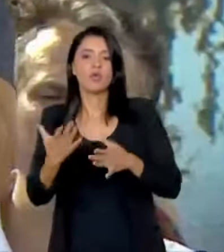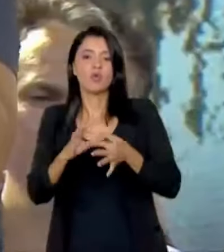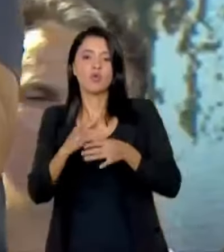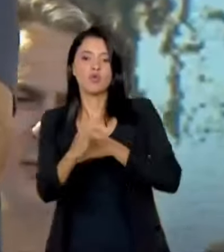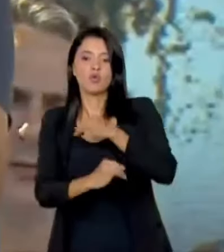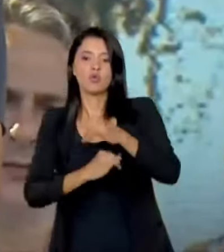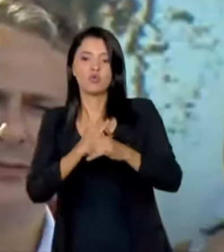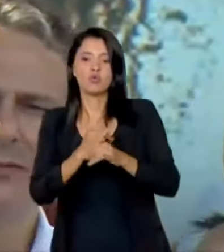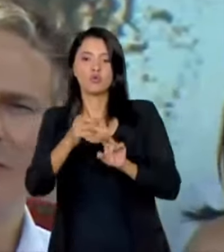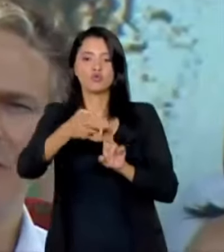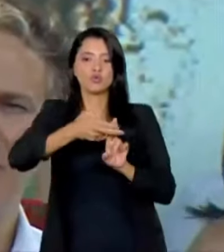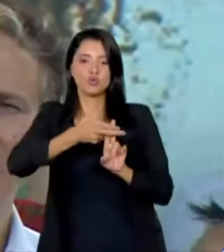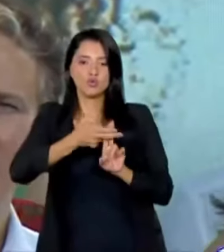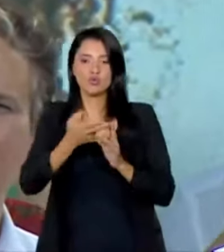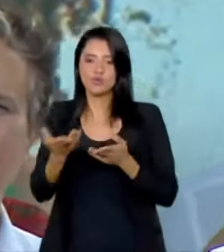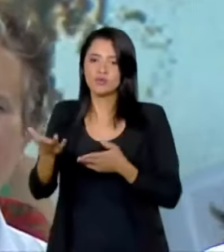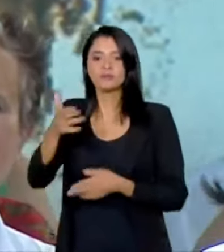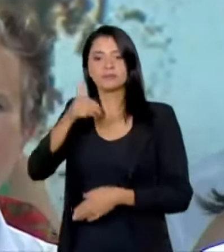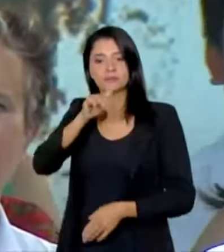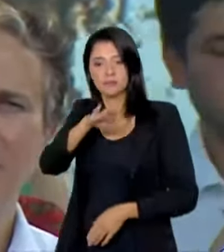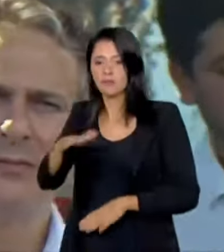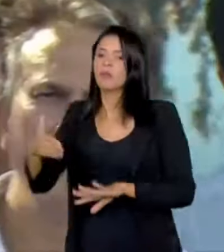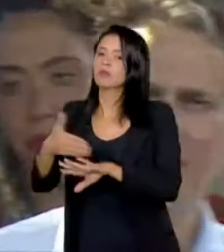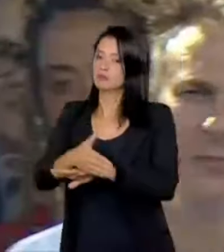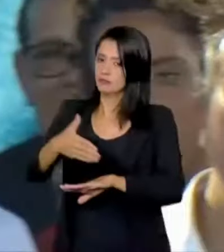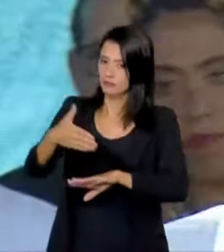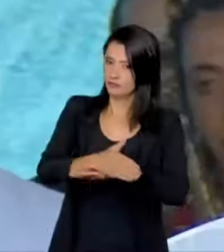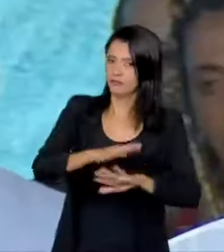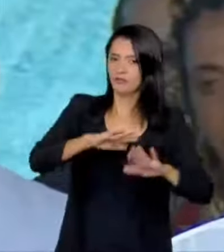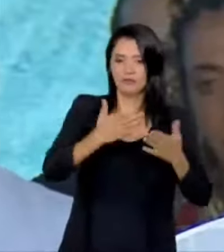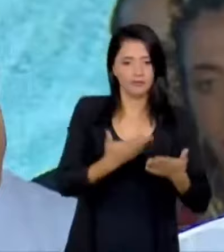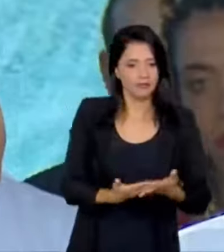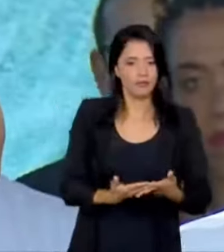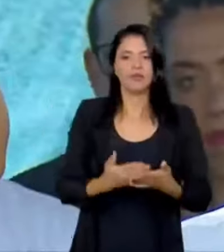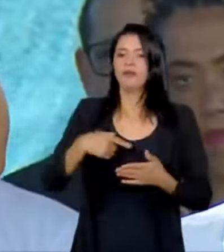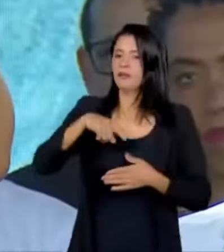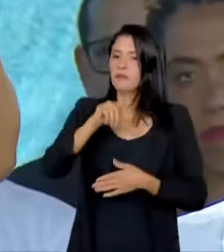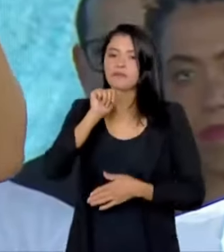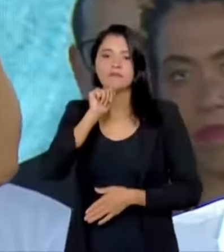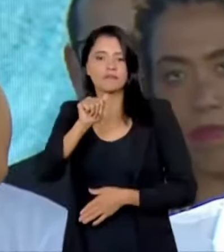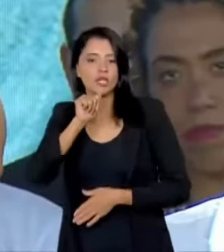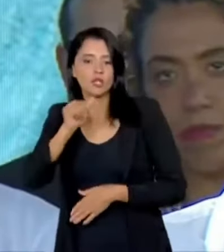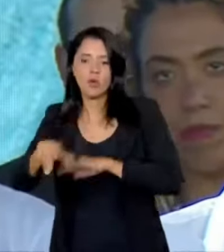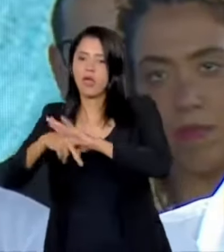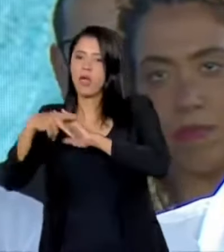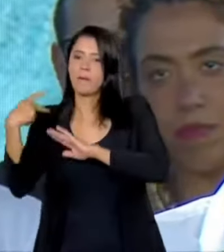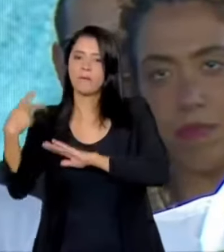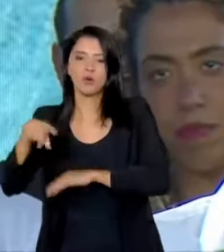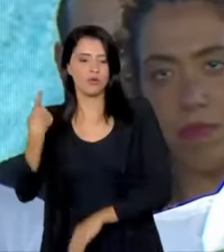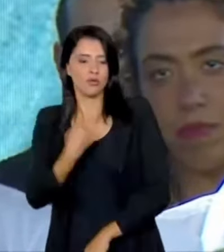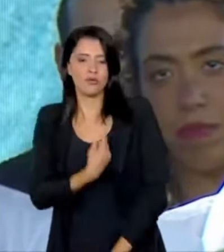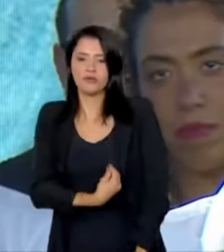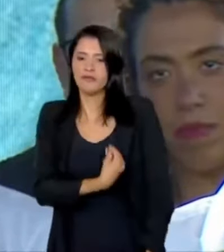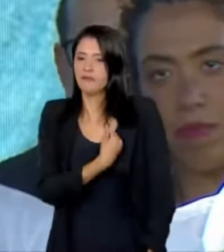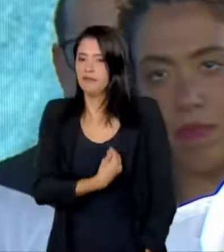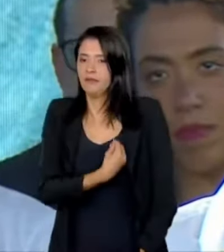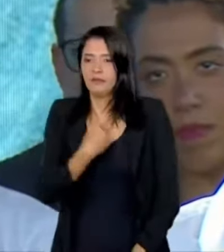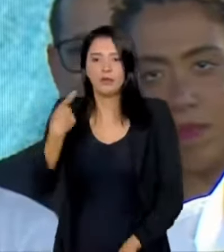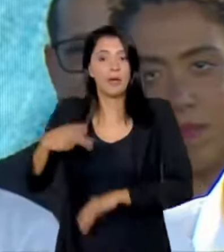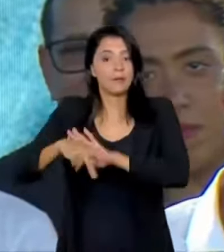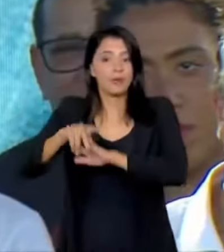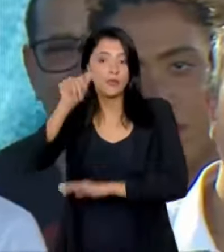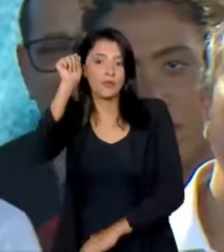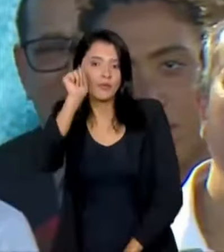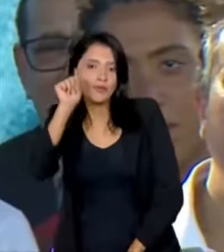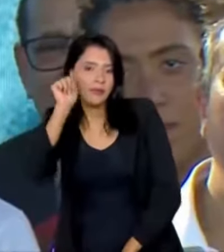aí, meninas, continue indo para a escola, menstruar é uma coisa que faz parte da nossa vida, das